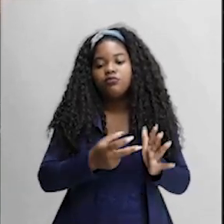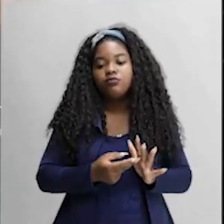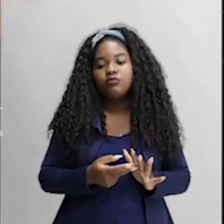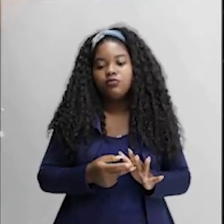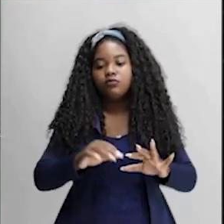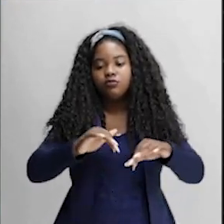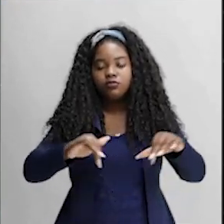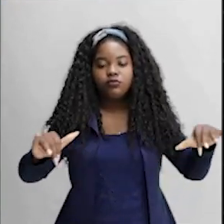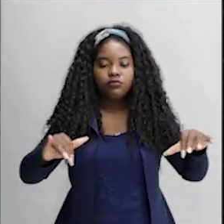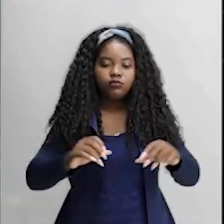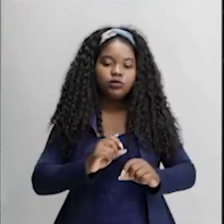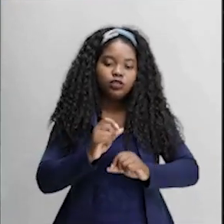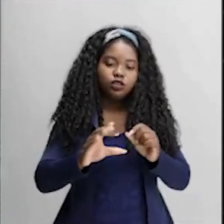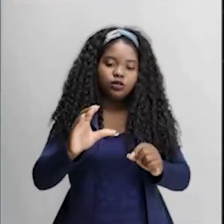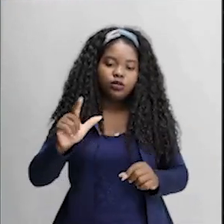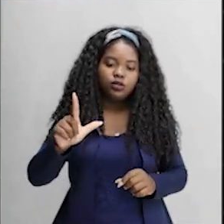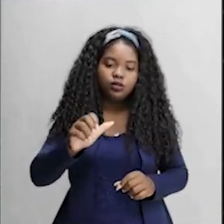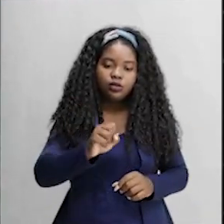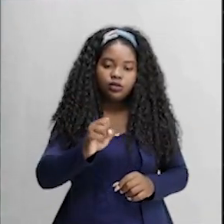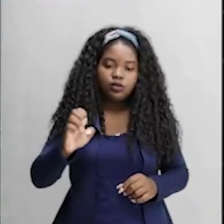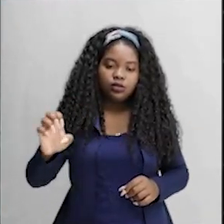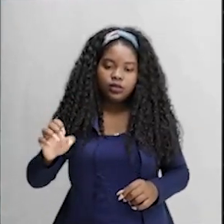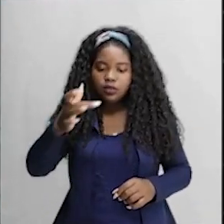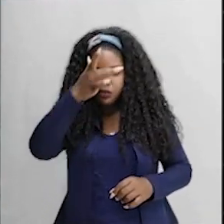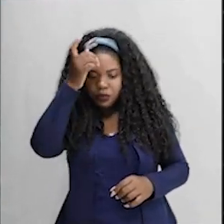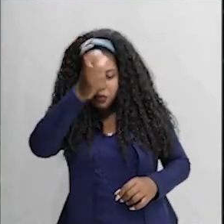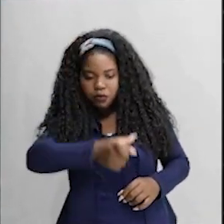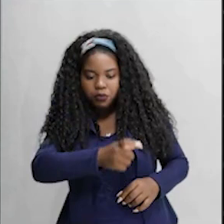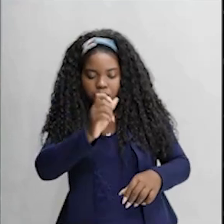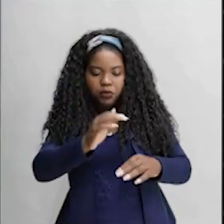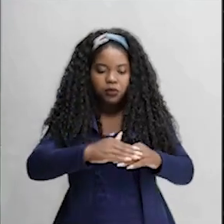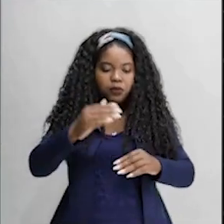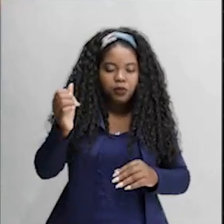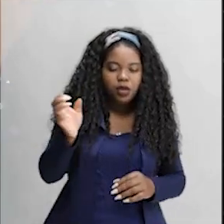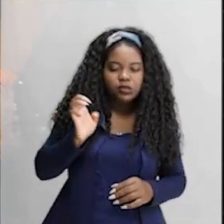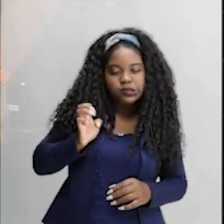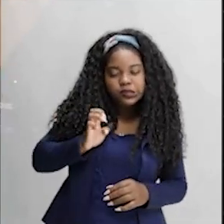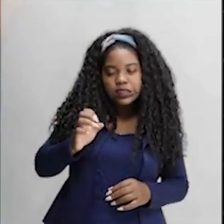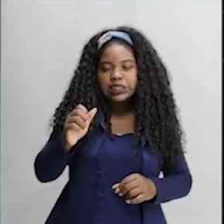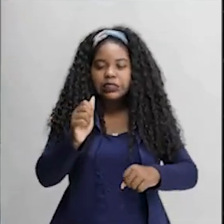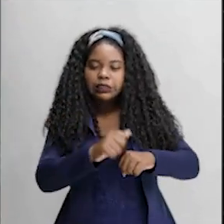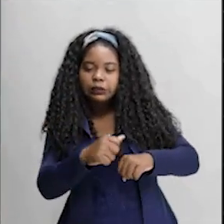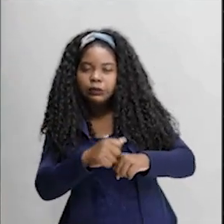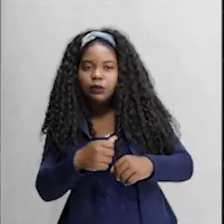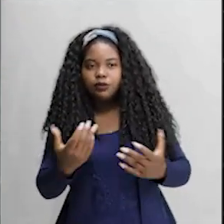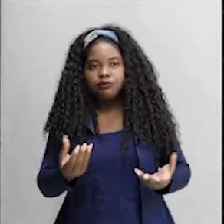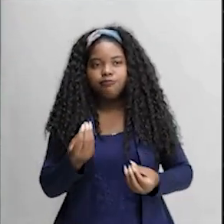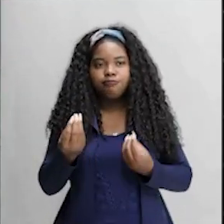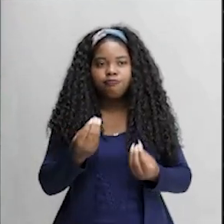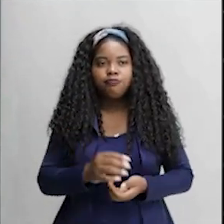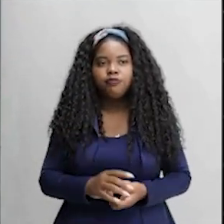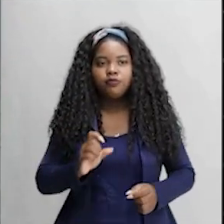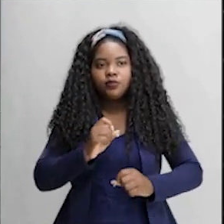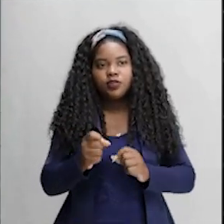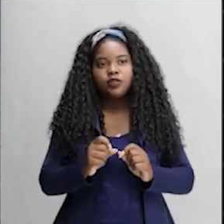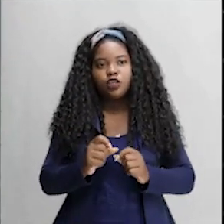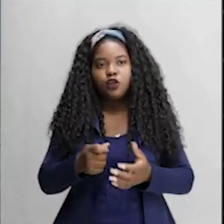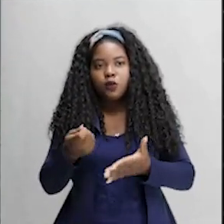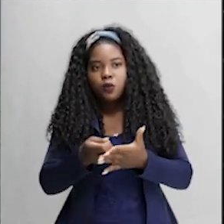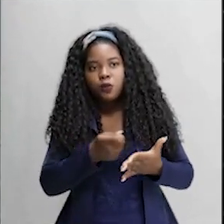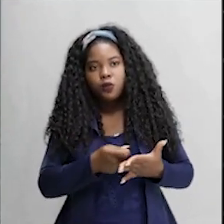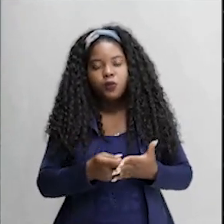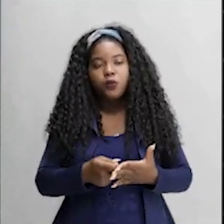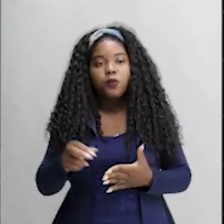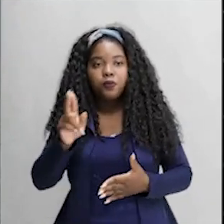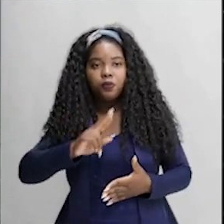disto aqui? Esta divisão ela é mais usada, correto? São os critérios mais